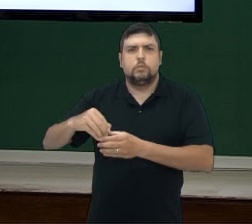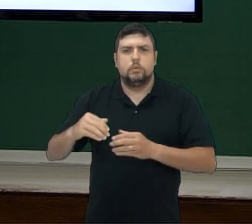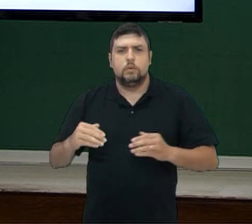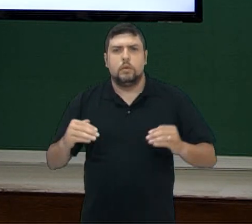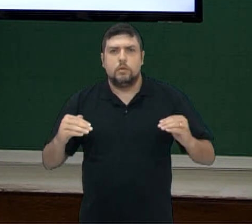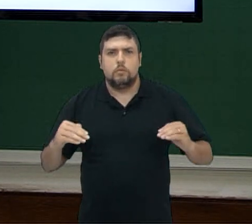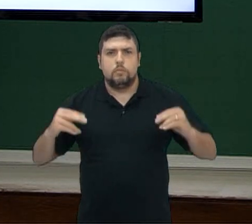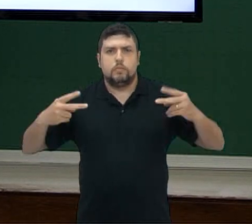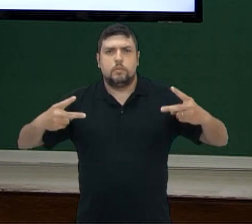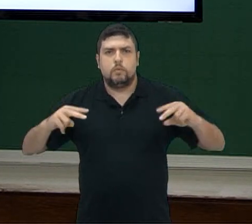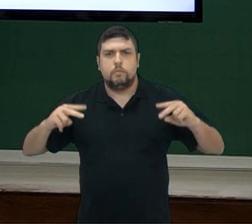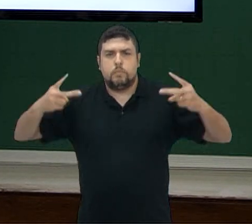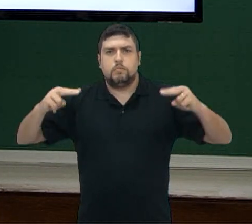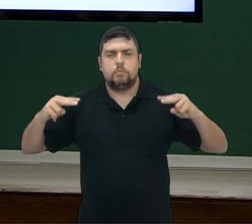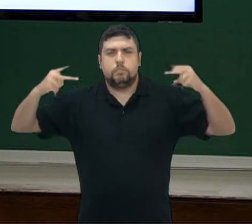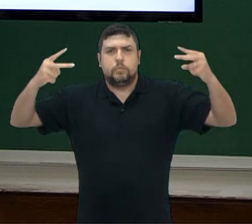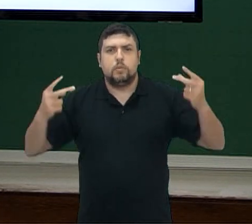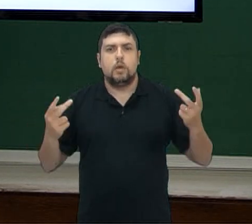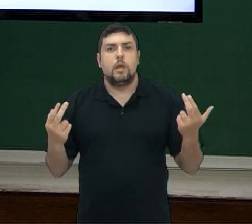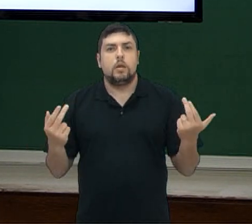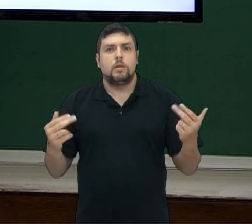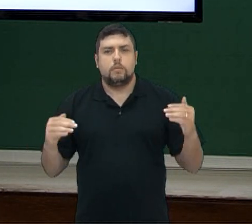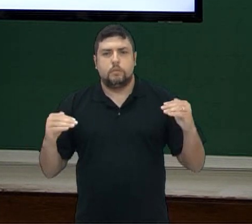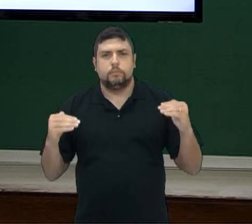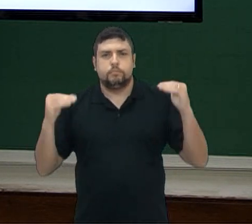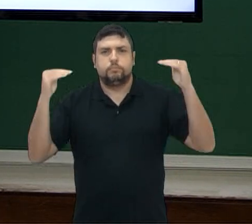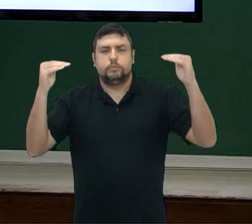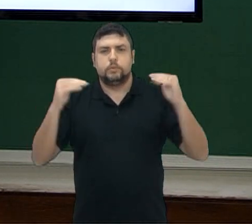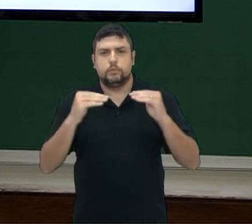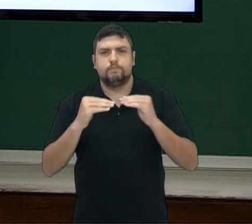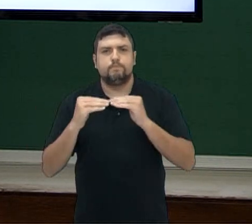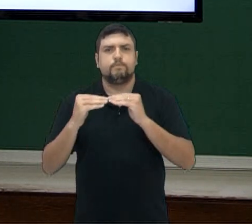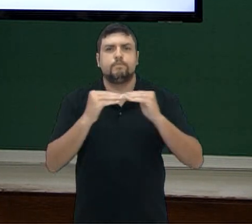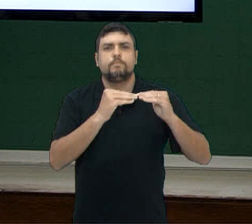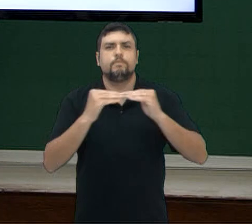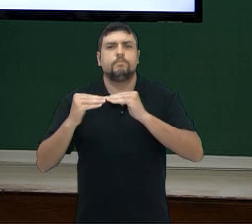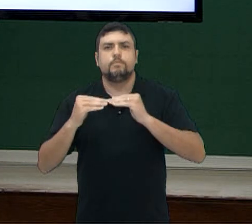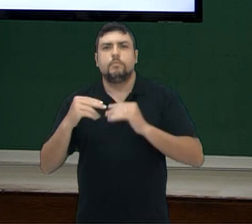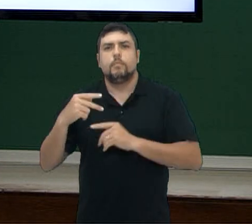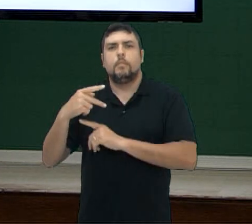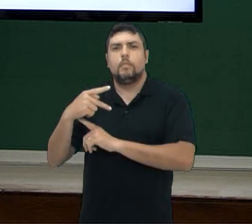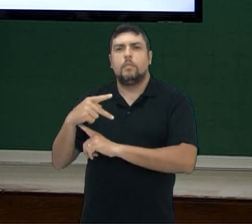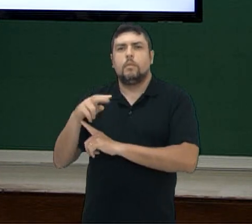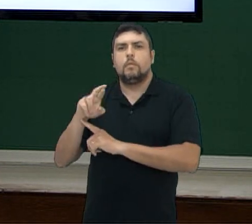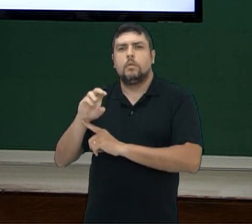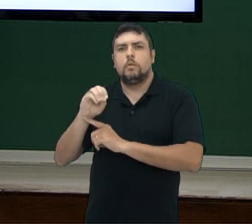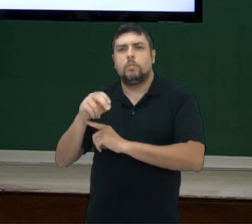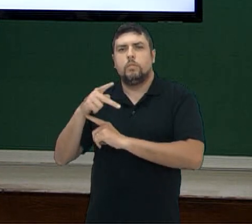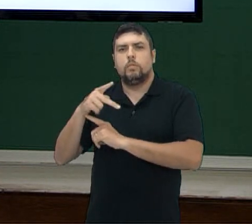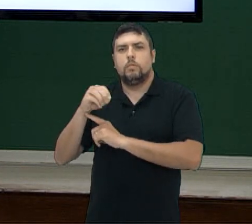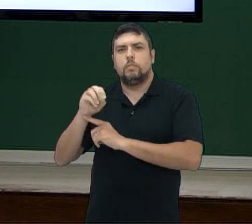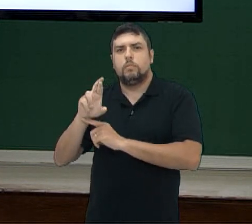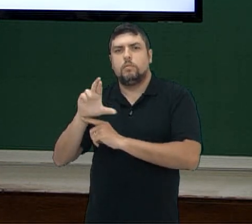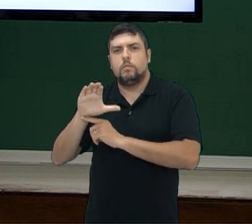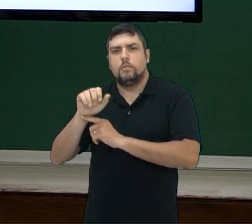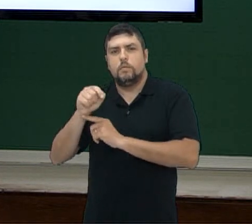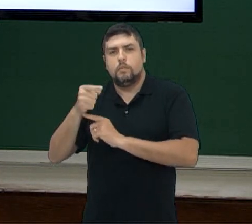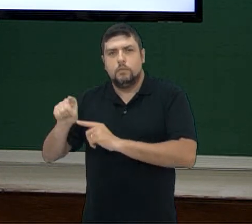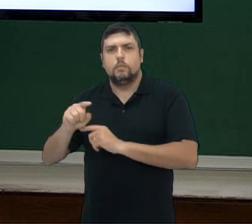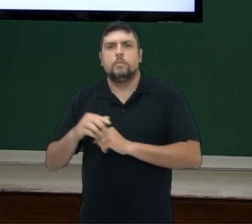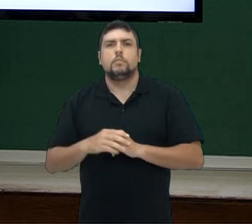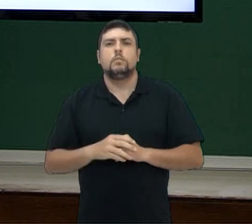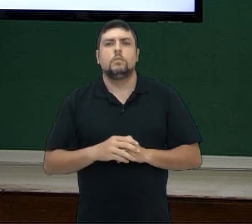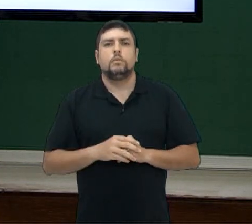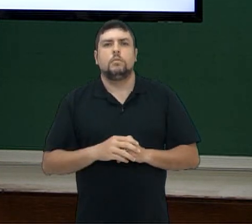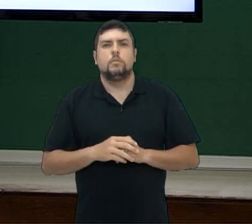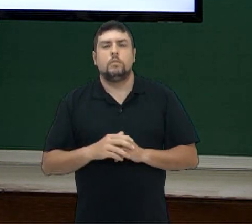quantidade. No exemplo que eu dei, elas dobraram. Então, isso que quer dizer proporção. Ou posso fazer o contrário,